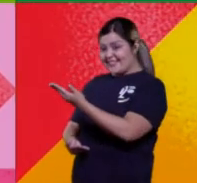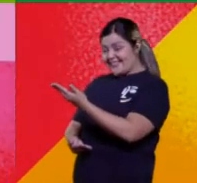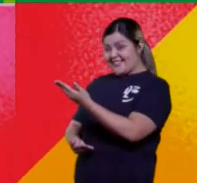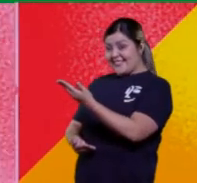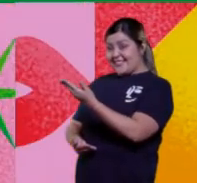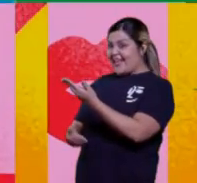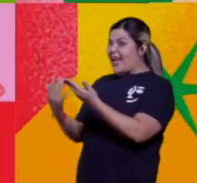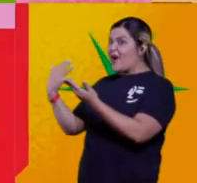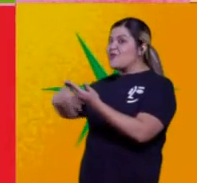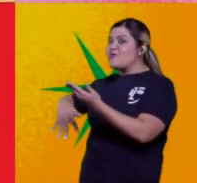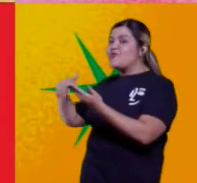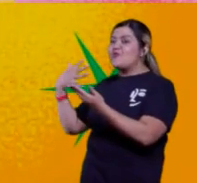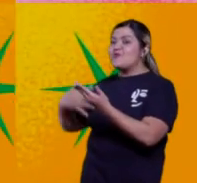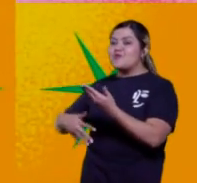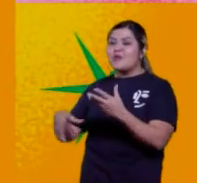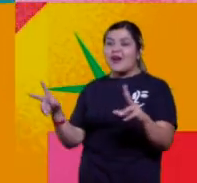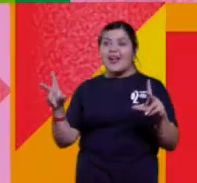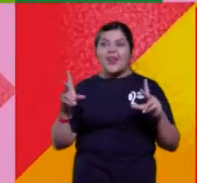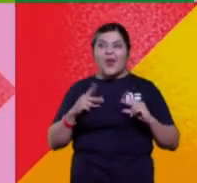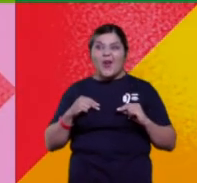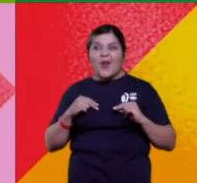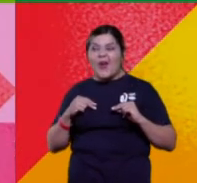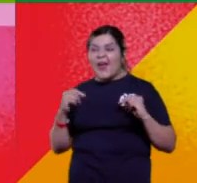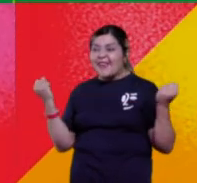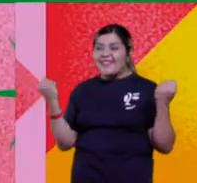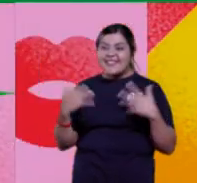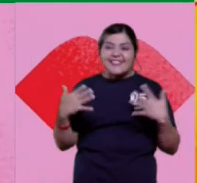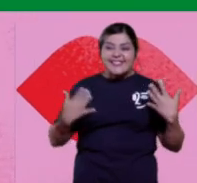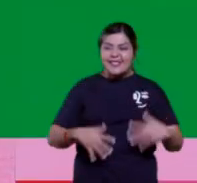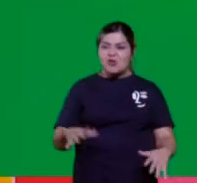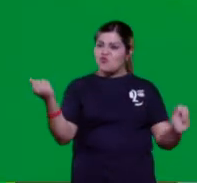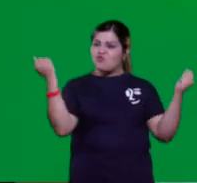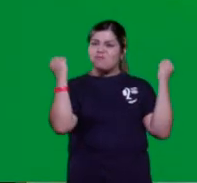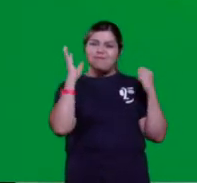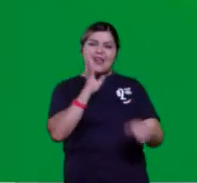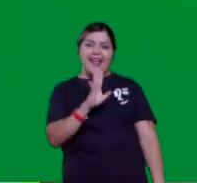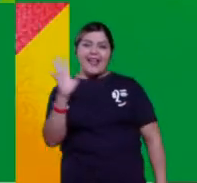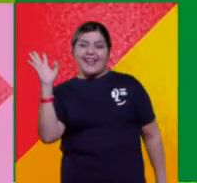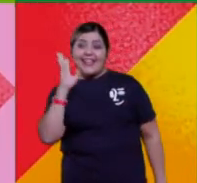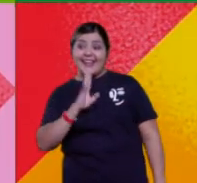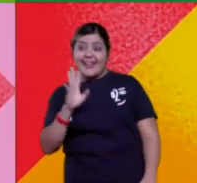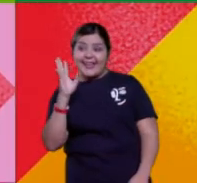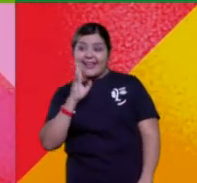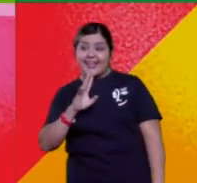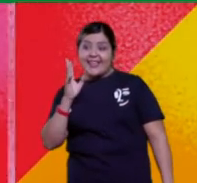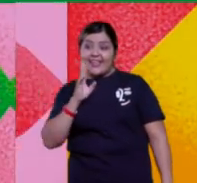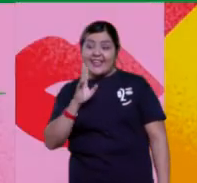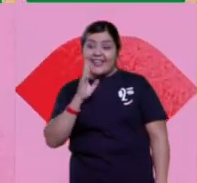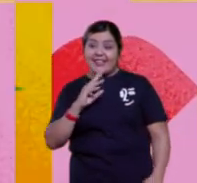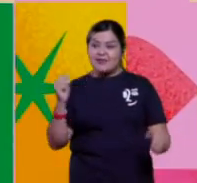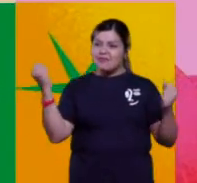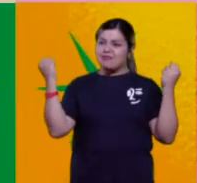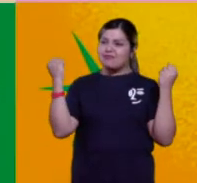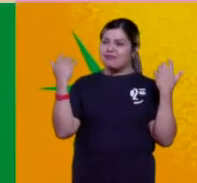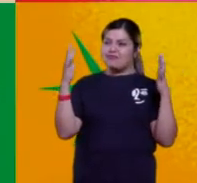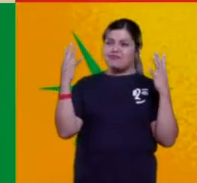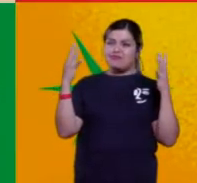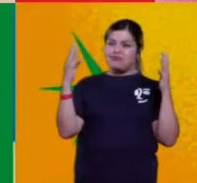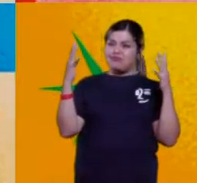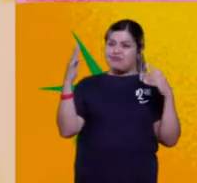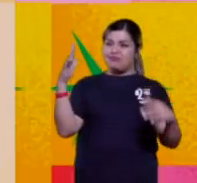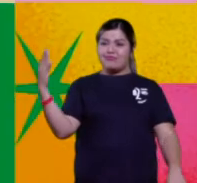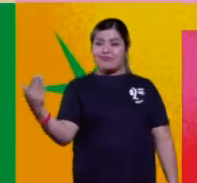Que Elas Querem, Bia Ferreira, Fernando Meirelles, Gabriela Prioli, Elisa Lucinda, Luiz